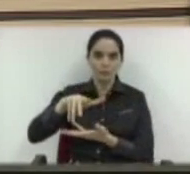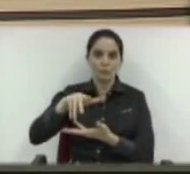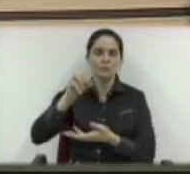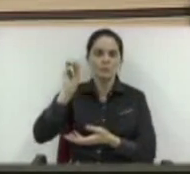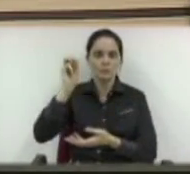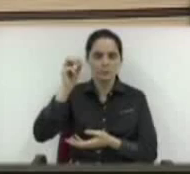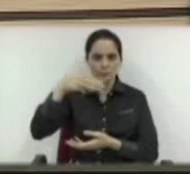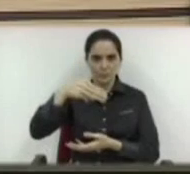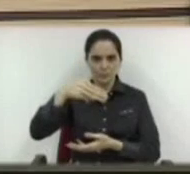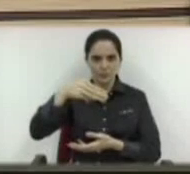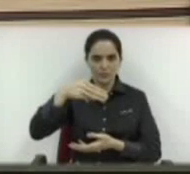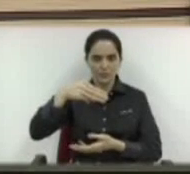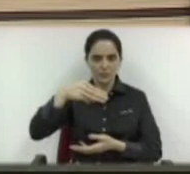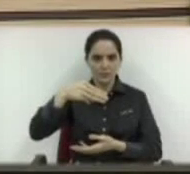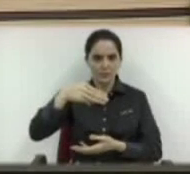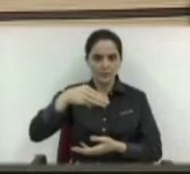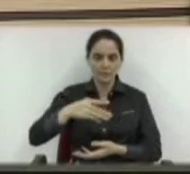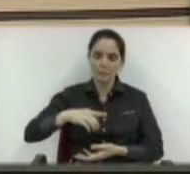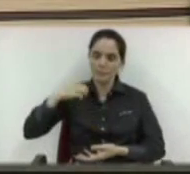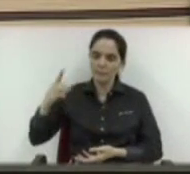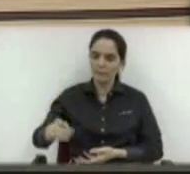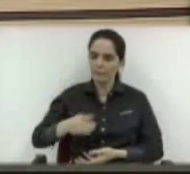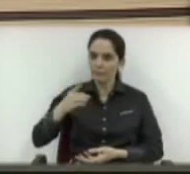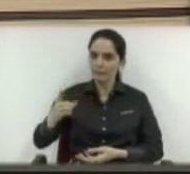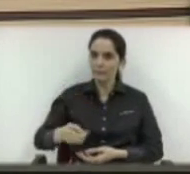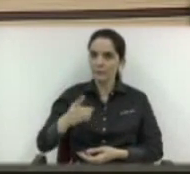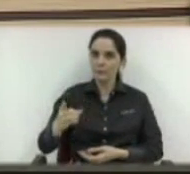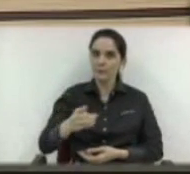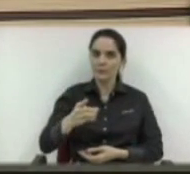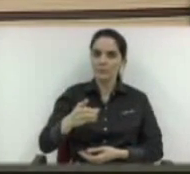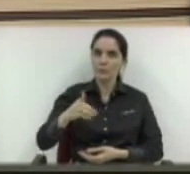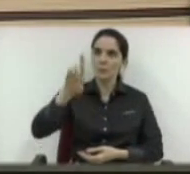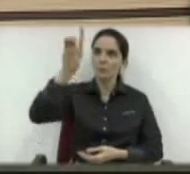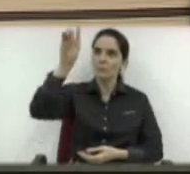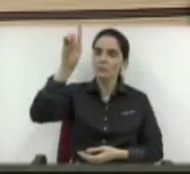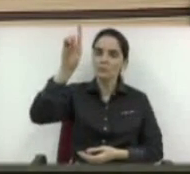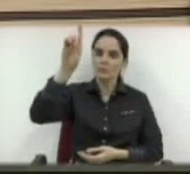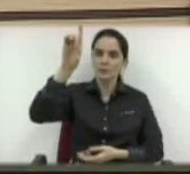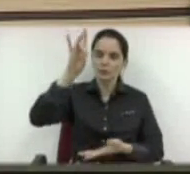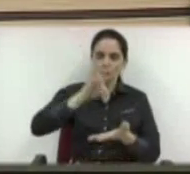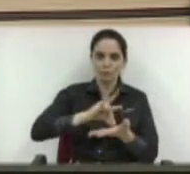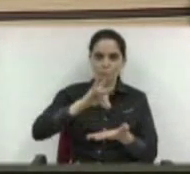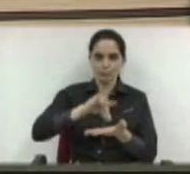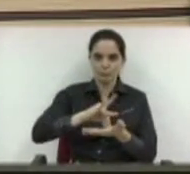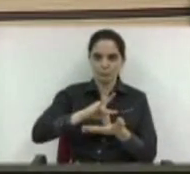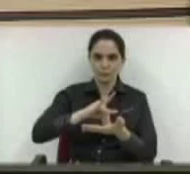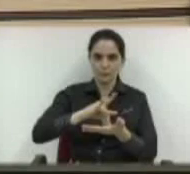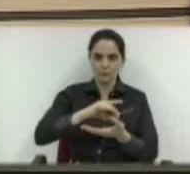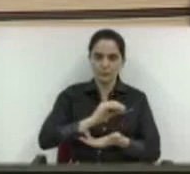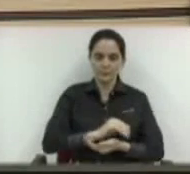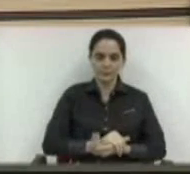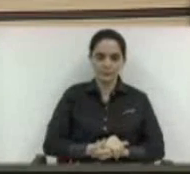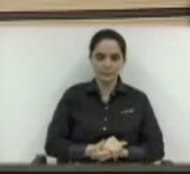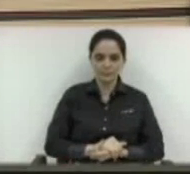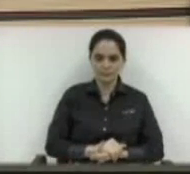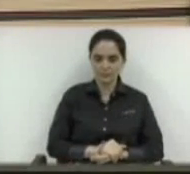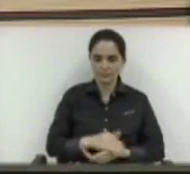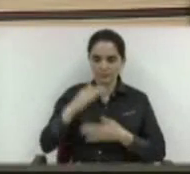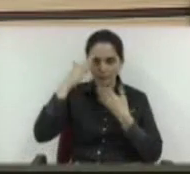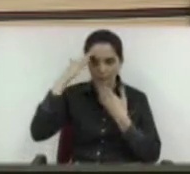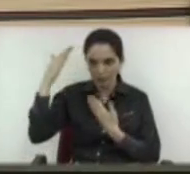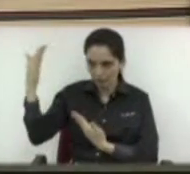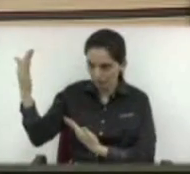de eternidade a eternidade, Tu és Deus. Muito obrigado. Agora